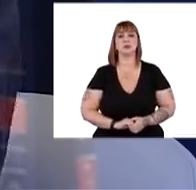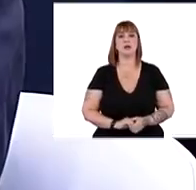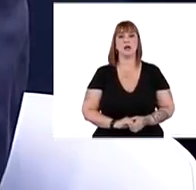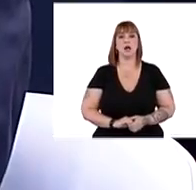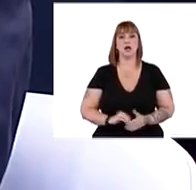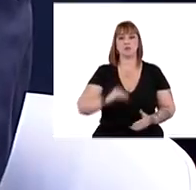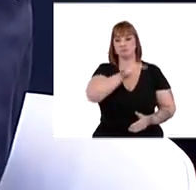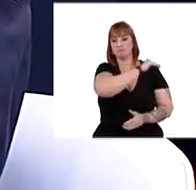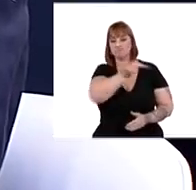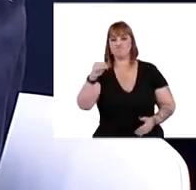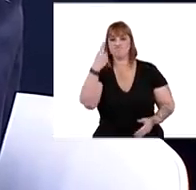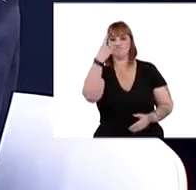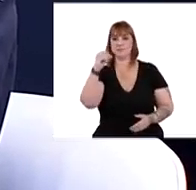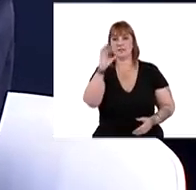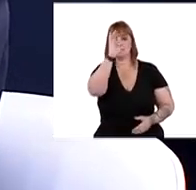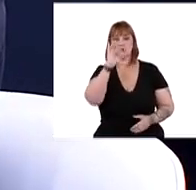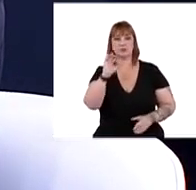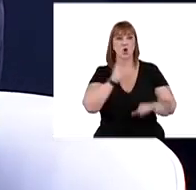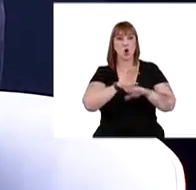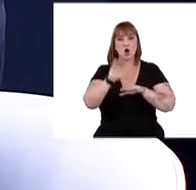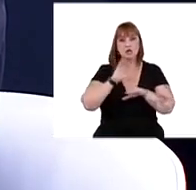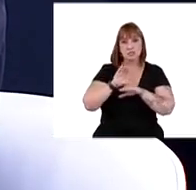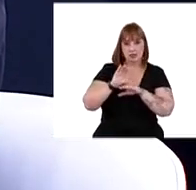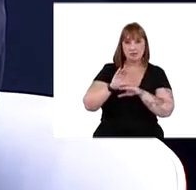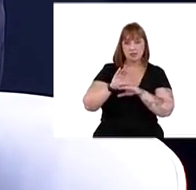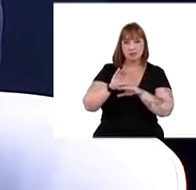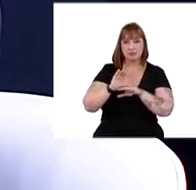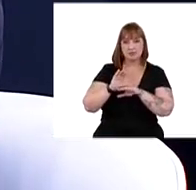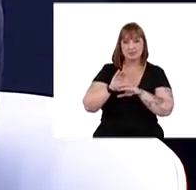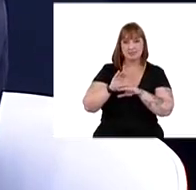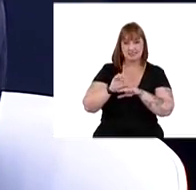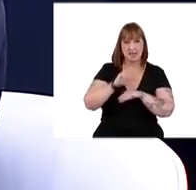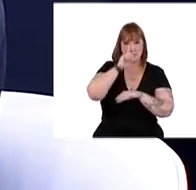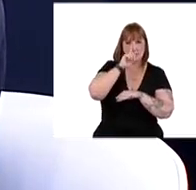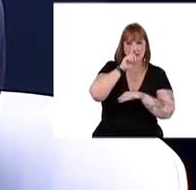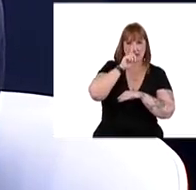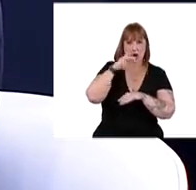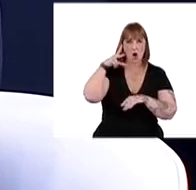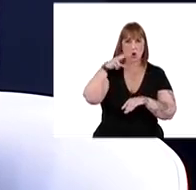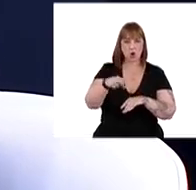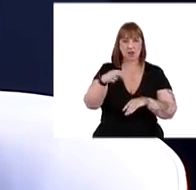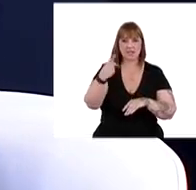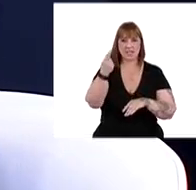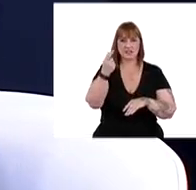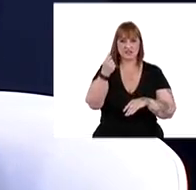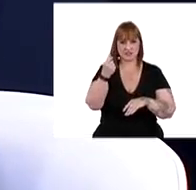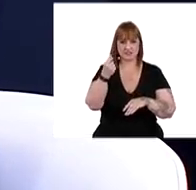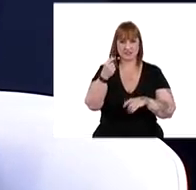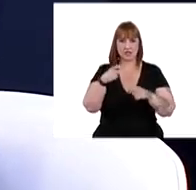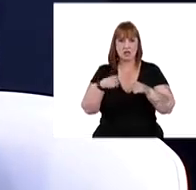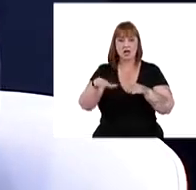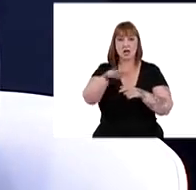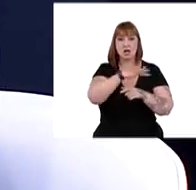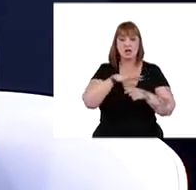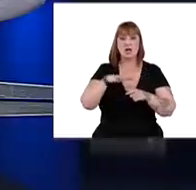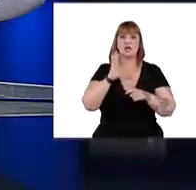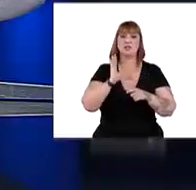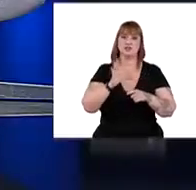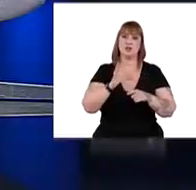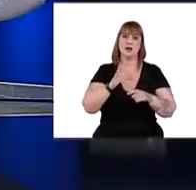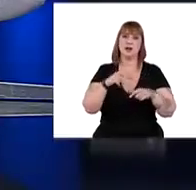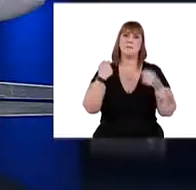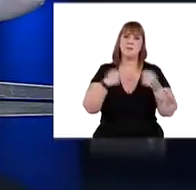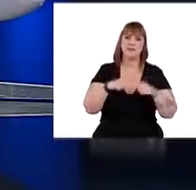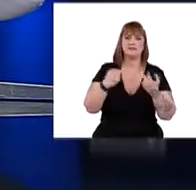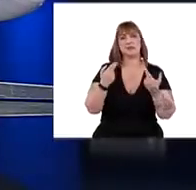cortando 10% do orçamento, a gente não corre o risco de cortar dinheiro de áreas que já são bastante carentes,